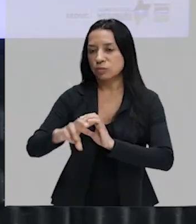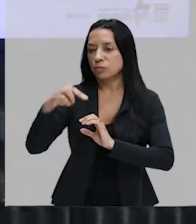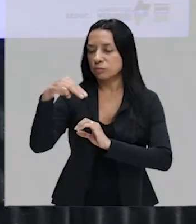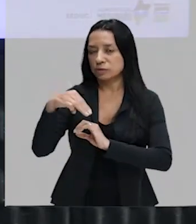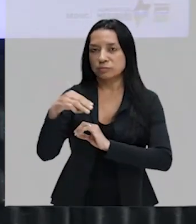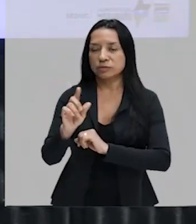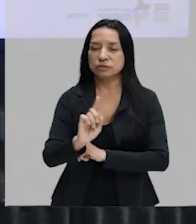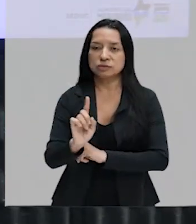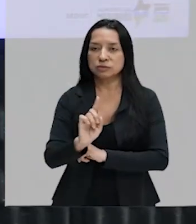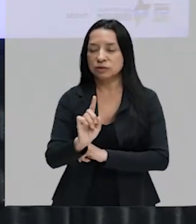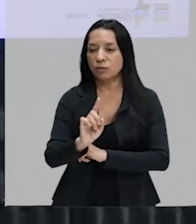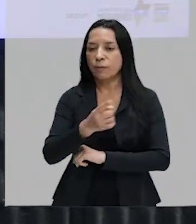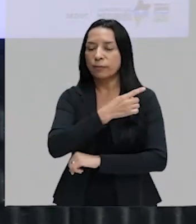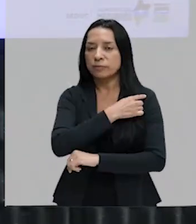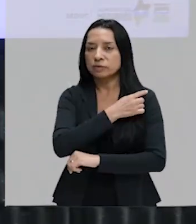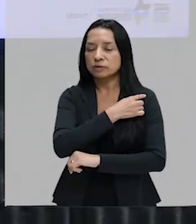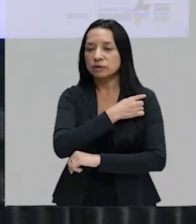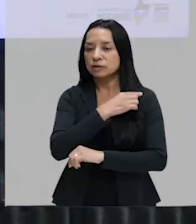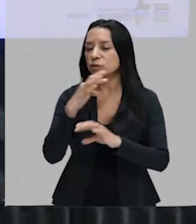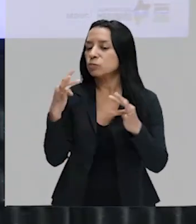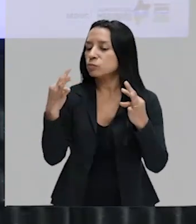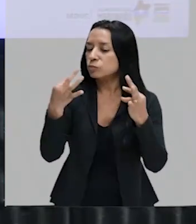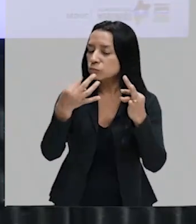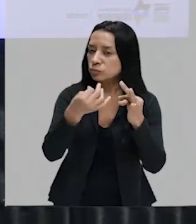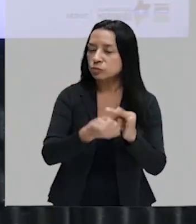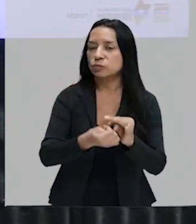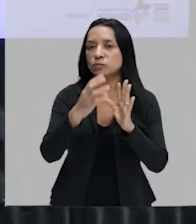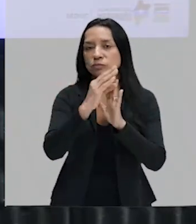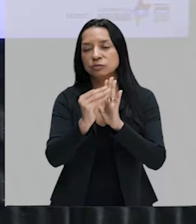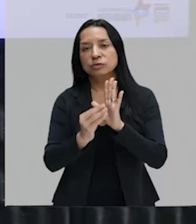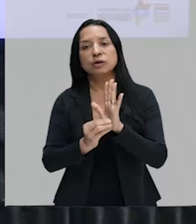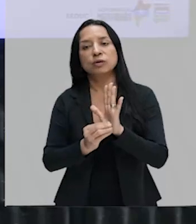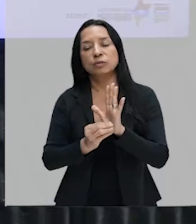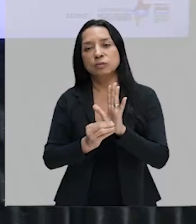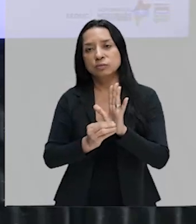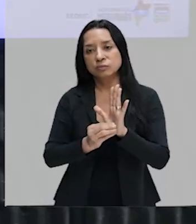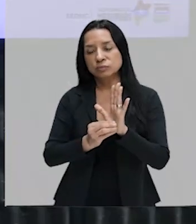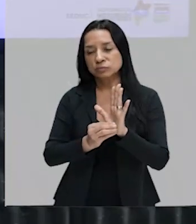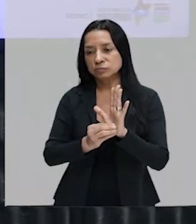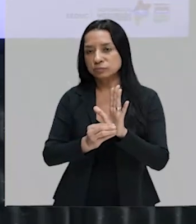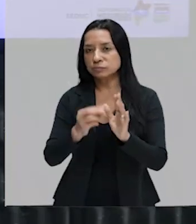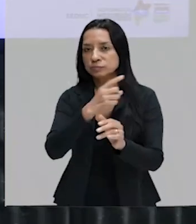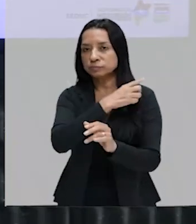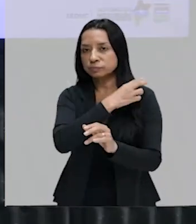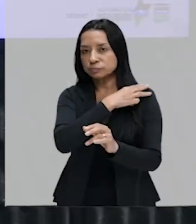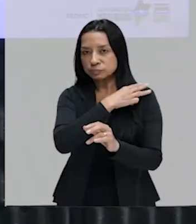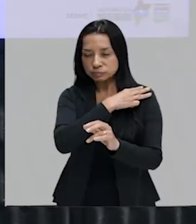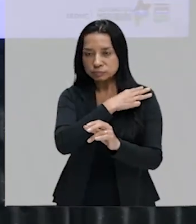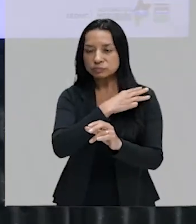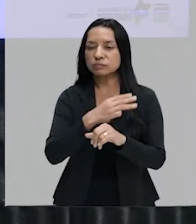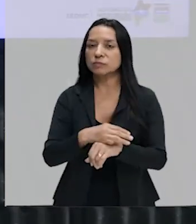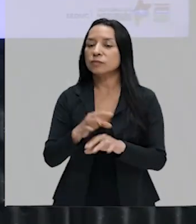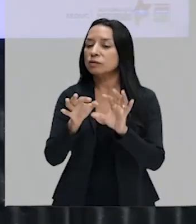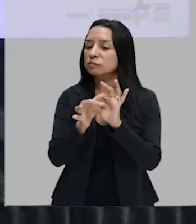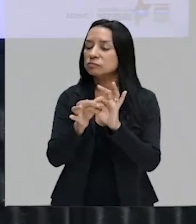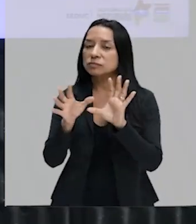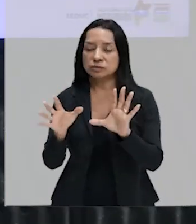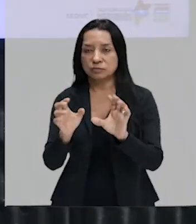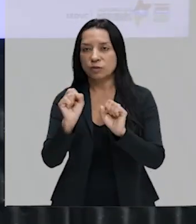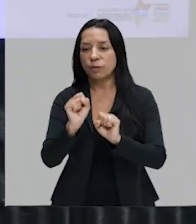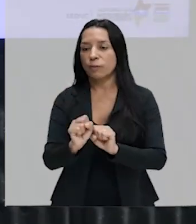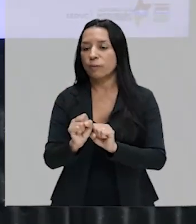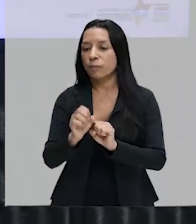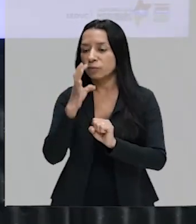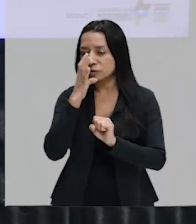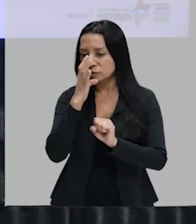matemática, não somente da primeira série. Todo o conteúdo do ensino médio está lá à tua disposição. Você pode